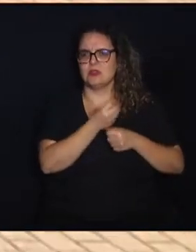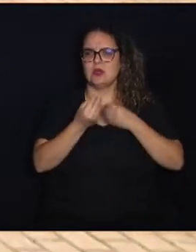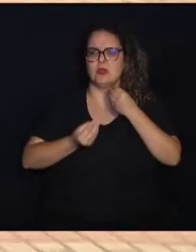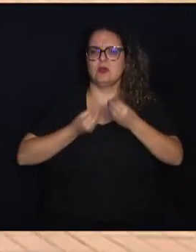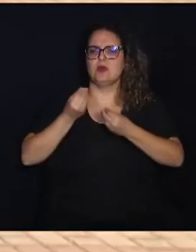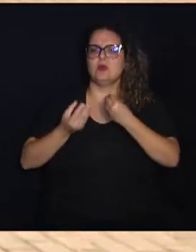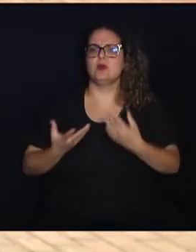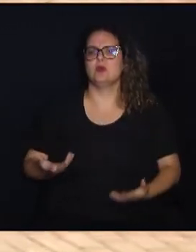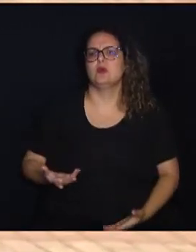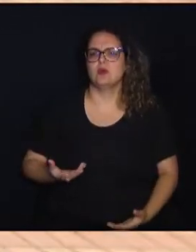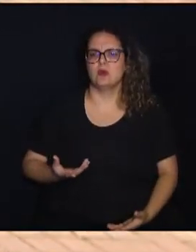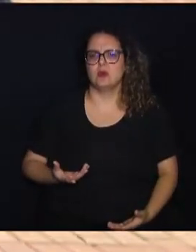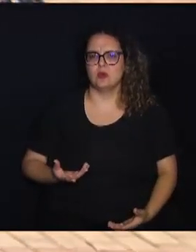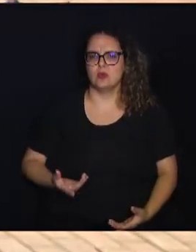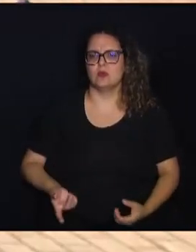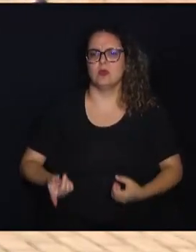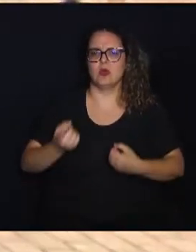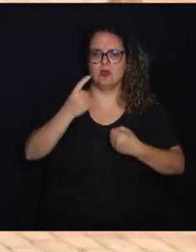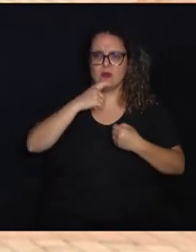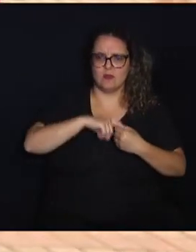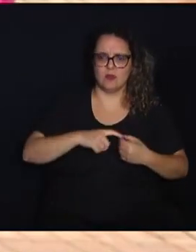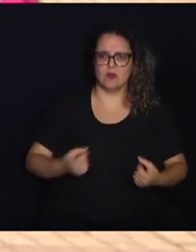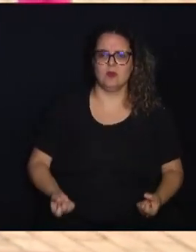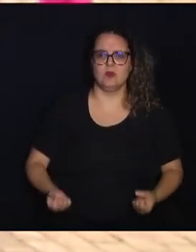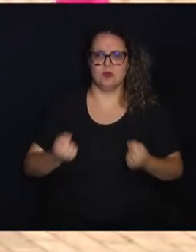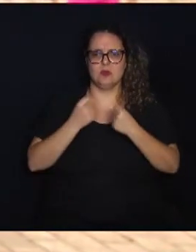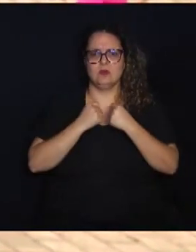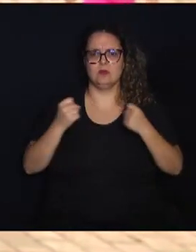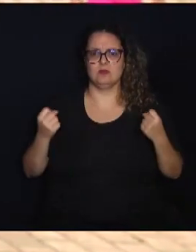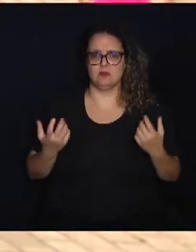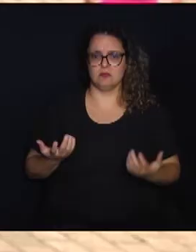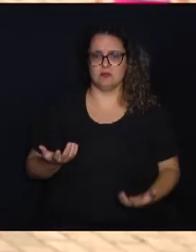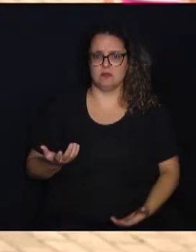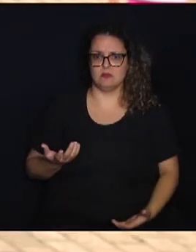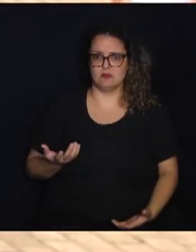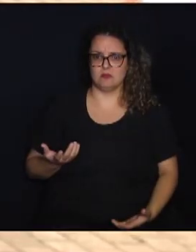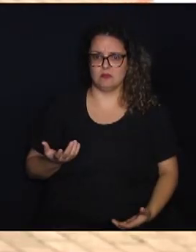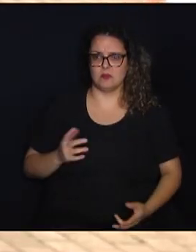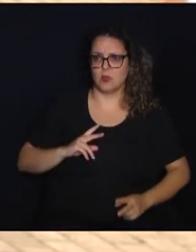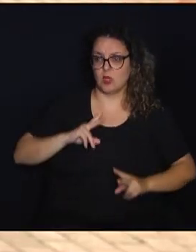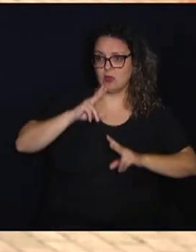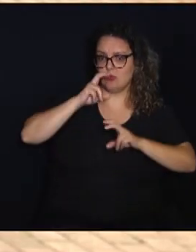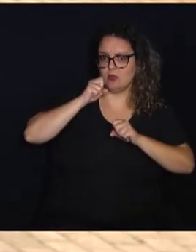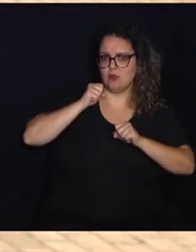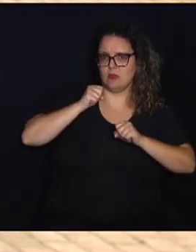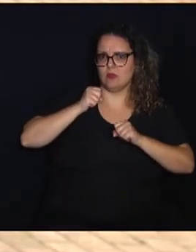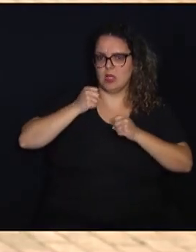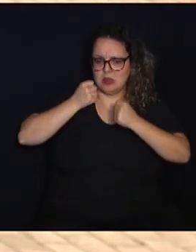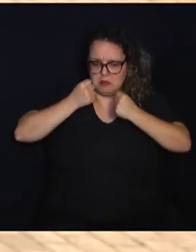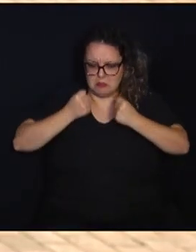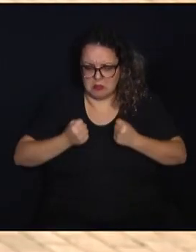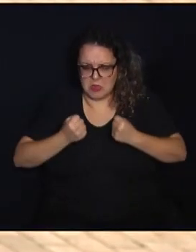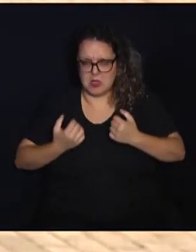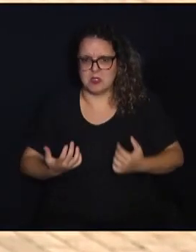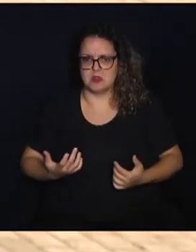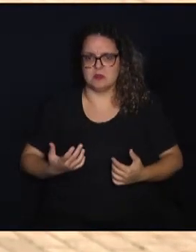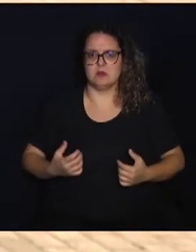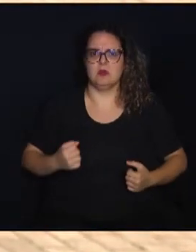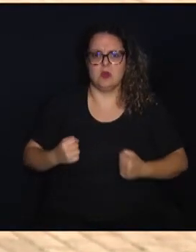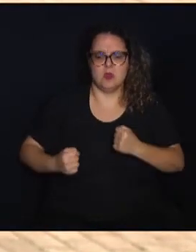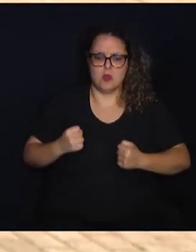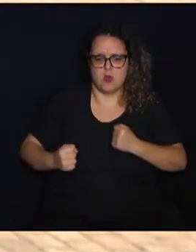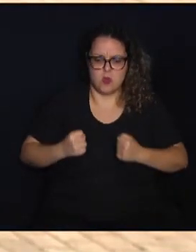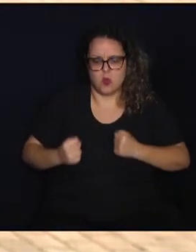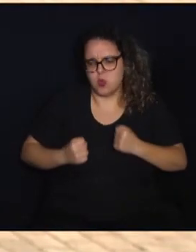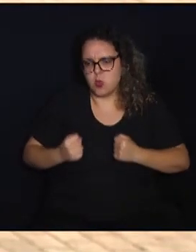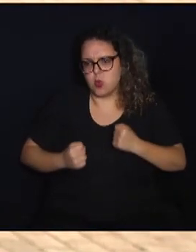devo retornar às minhas atividades? Com muita força, pegando muito peso? Caminhando,